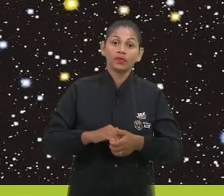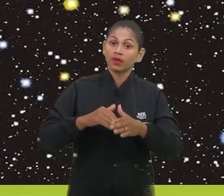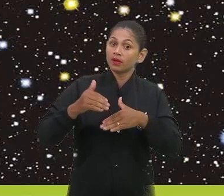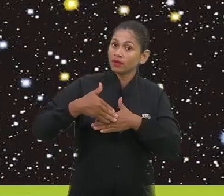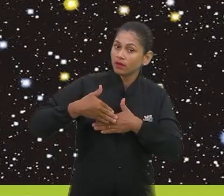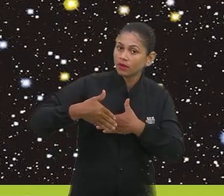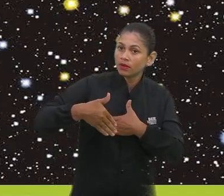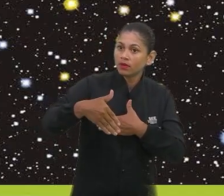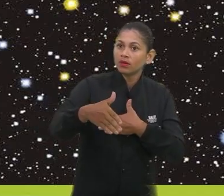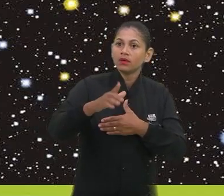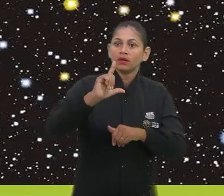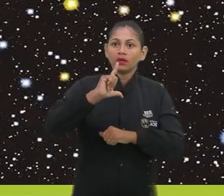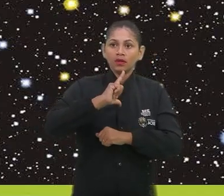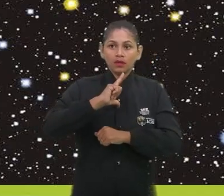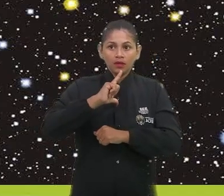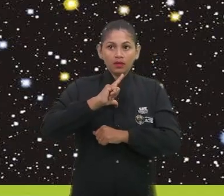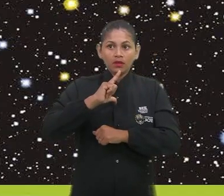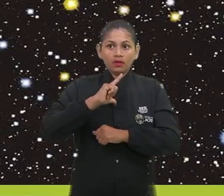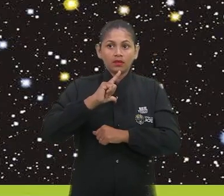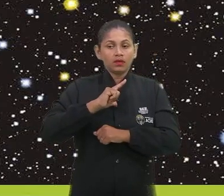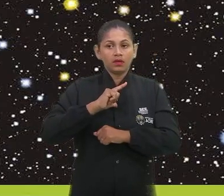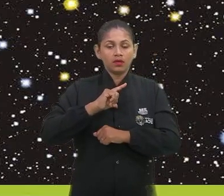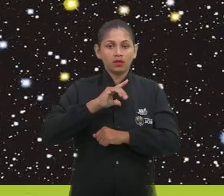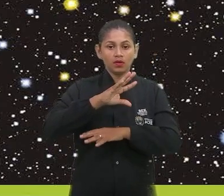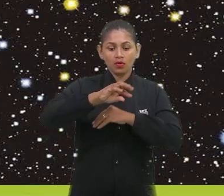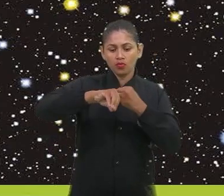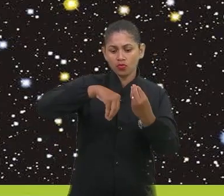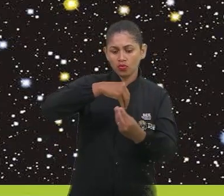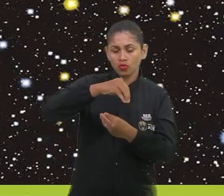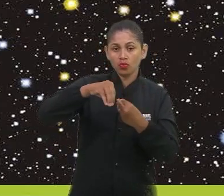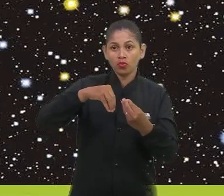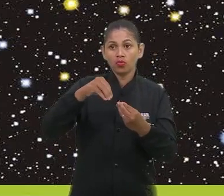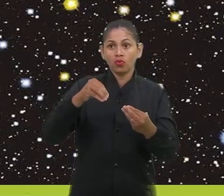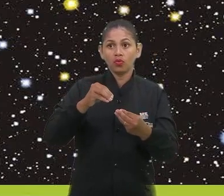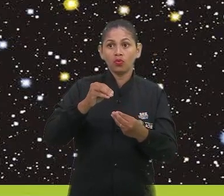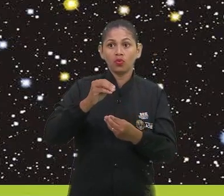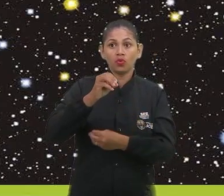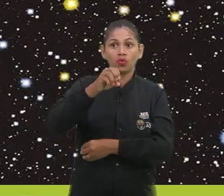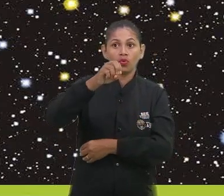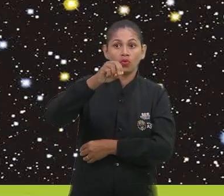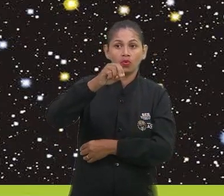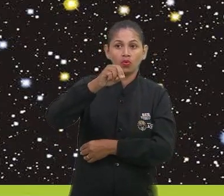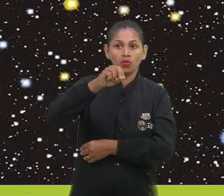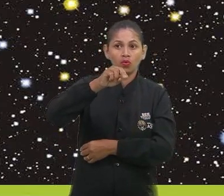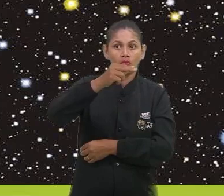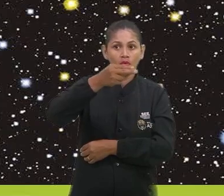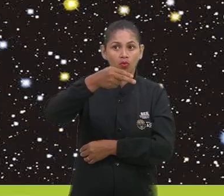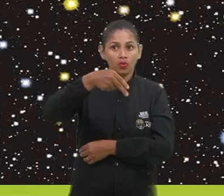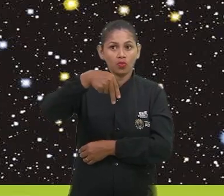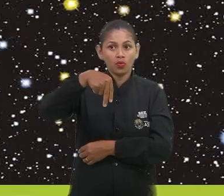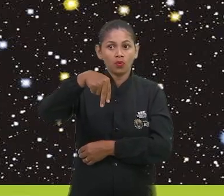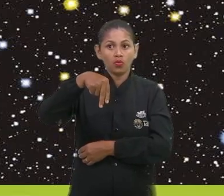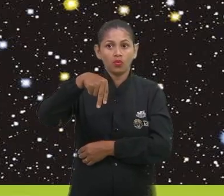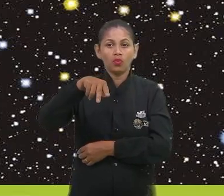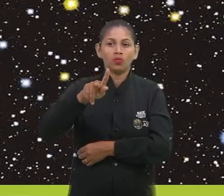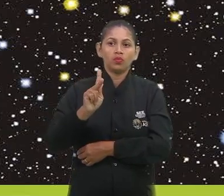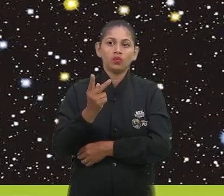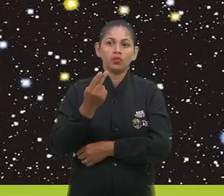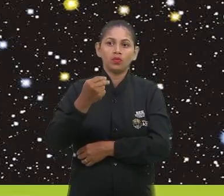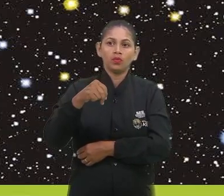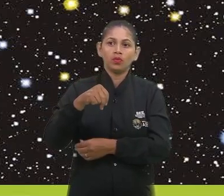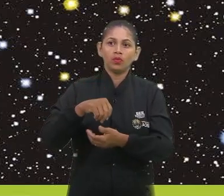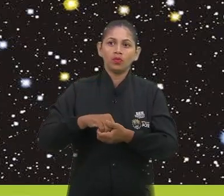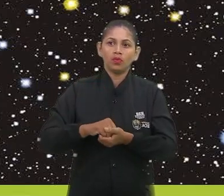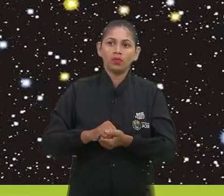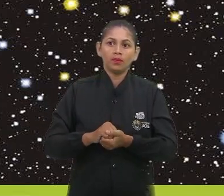daí, nós temos as fusões nucleares, onde o hidrogênio ele é o principal combustível que vai provocar essa expansão,